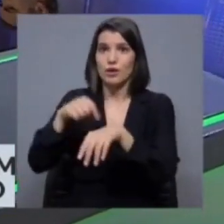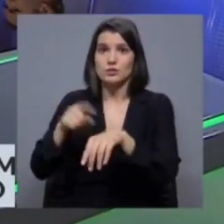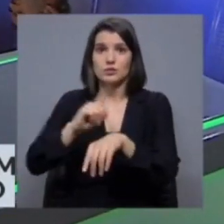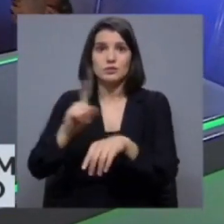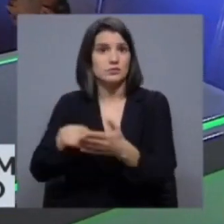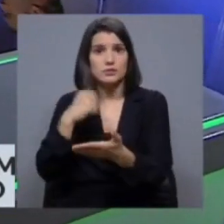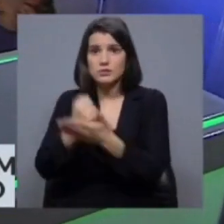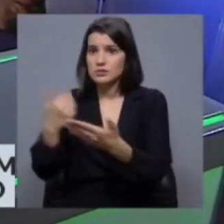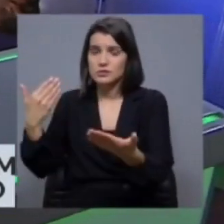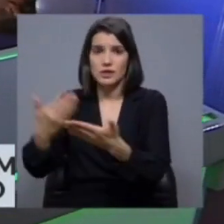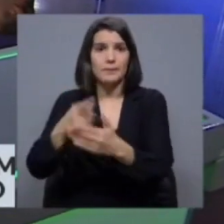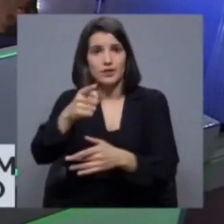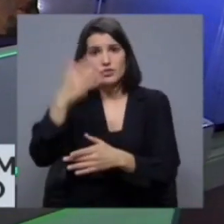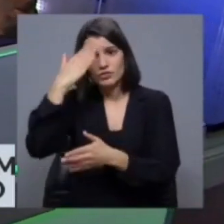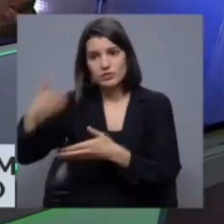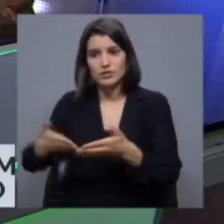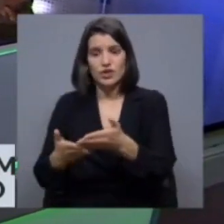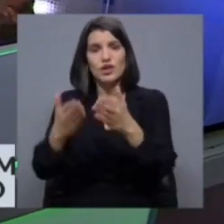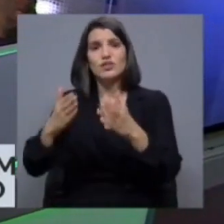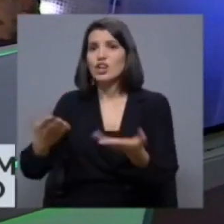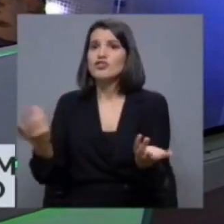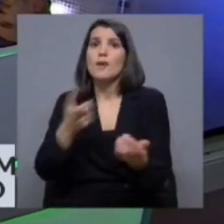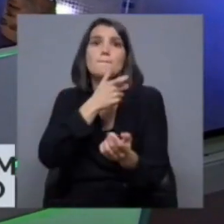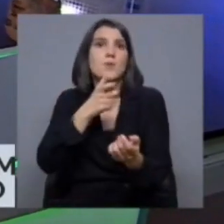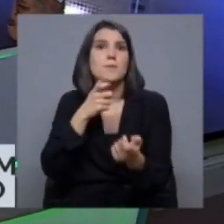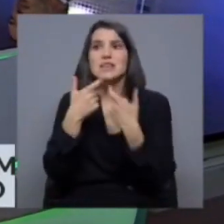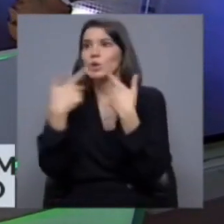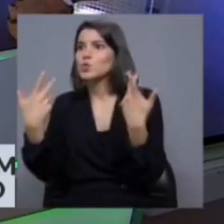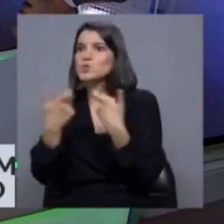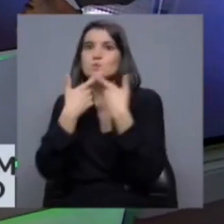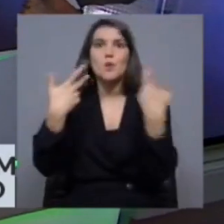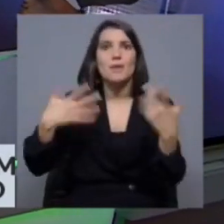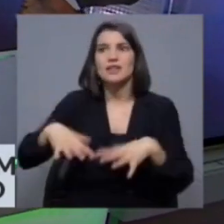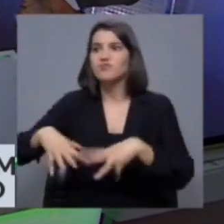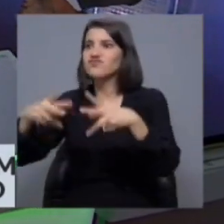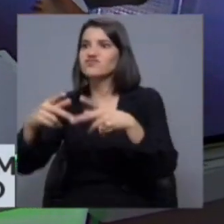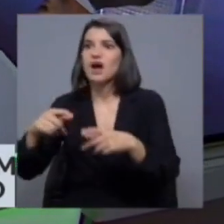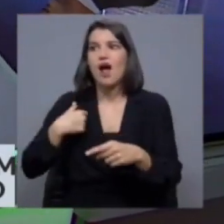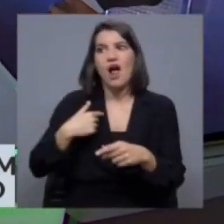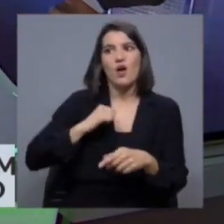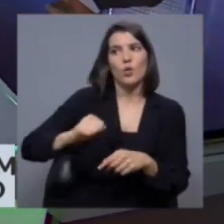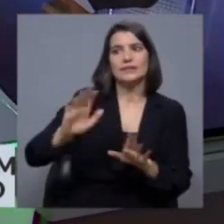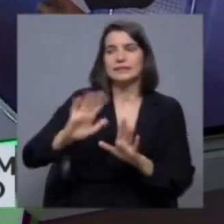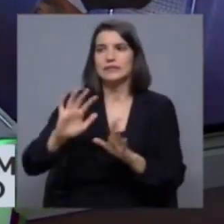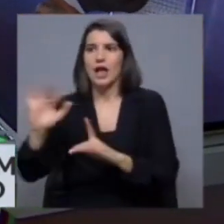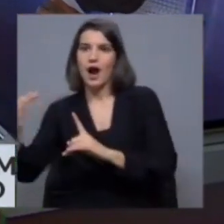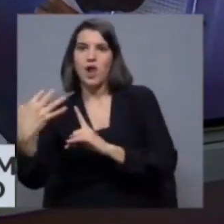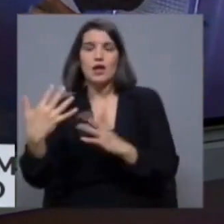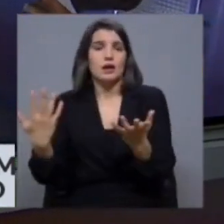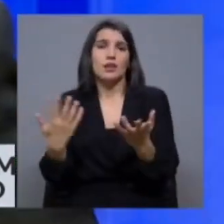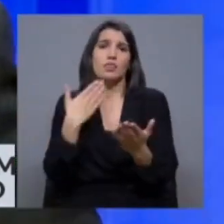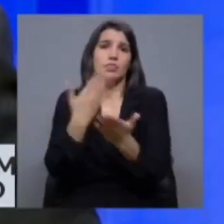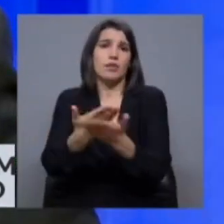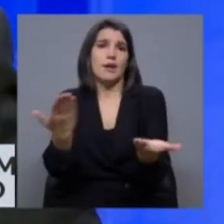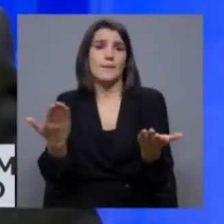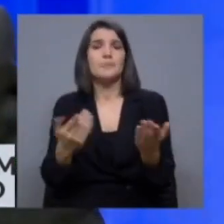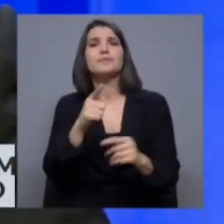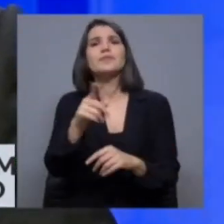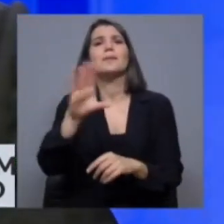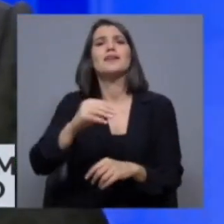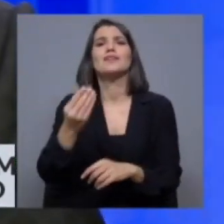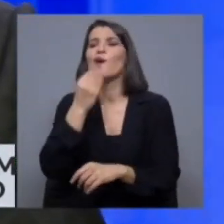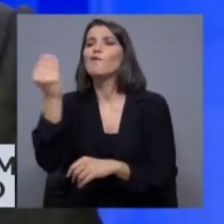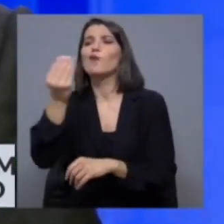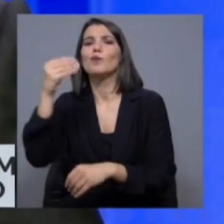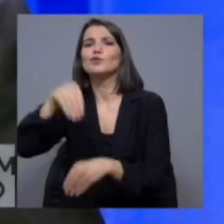sempre isso que eu digo esta até gente que ser o todo custo por um tempo tudo todos e não sendo capaz de terem Popular o soltar Isto é um exemplo paradigmático foi o famoso a gente